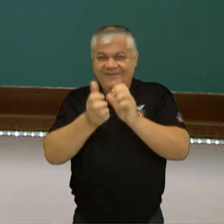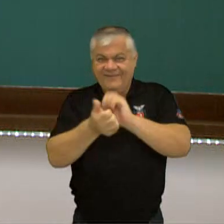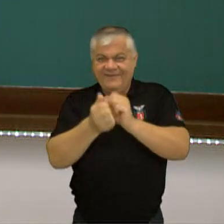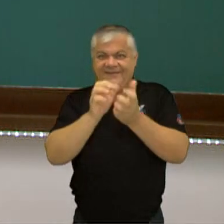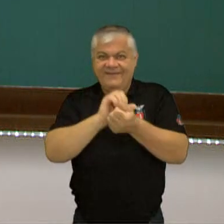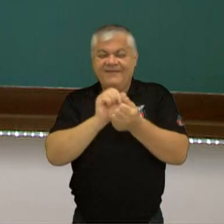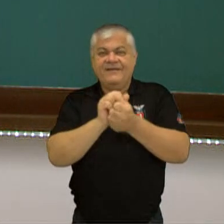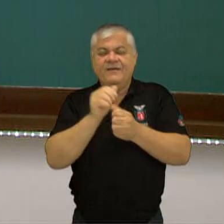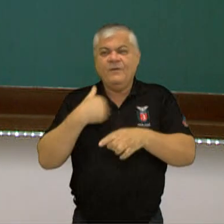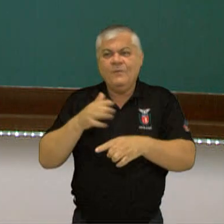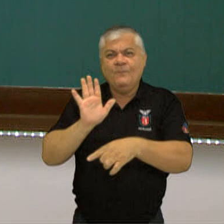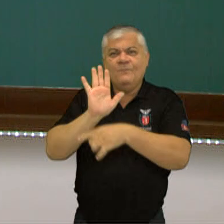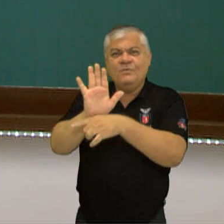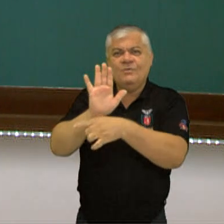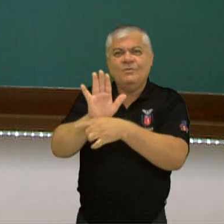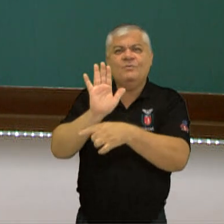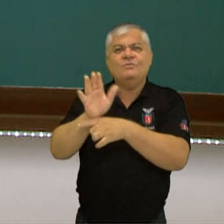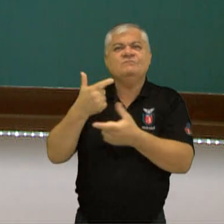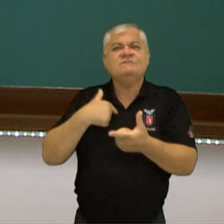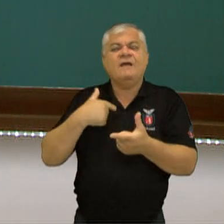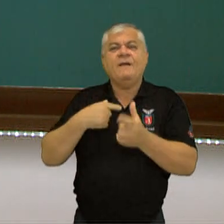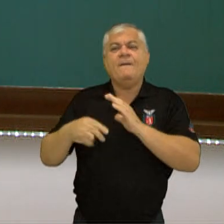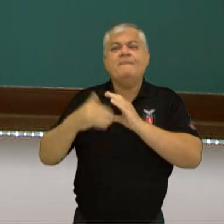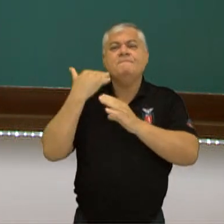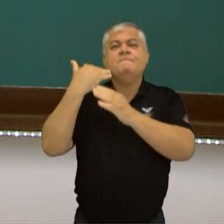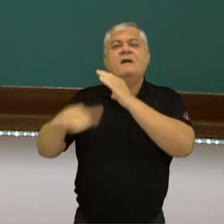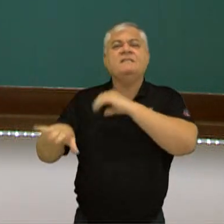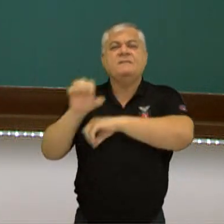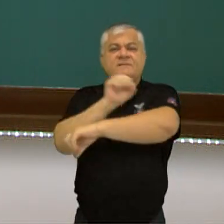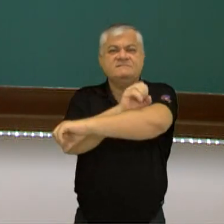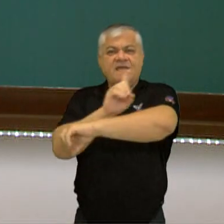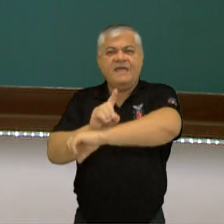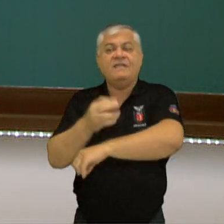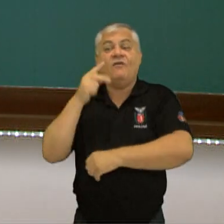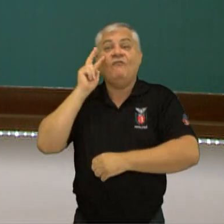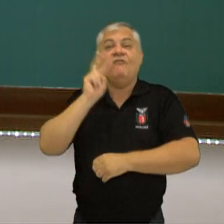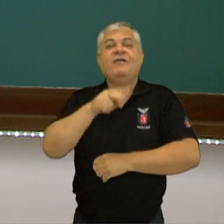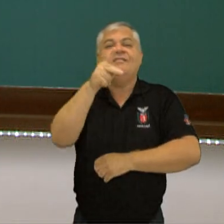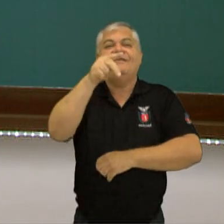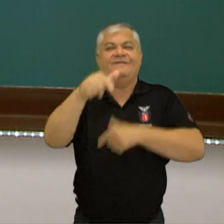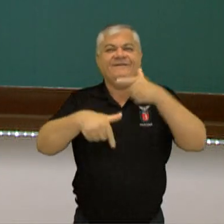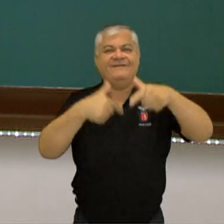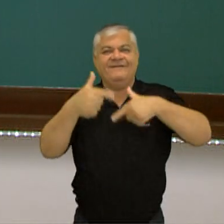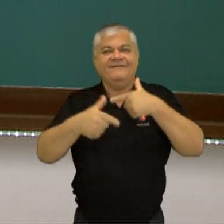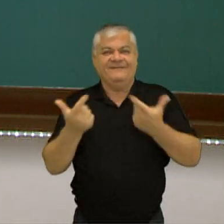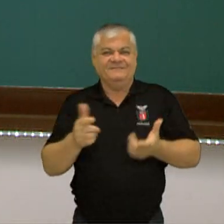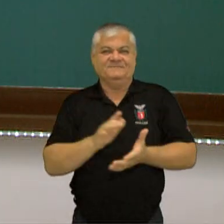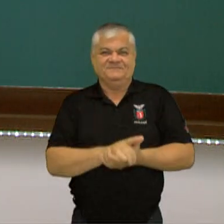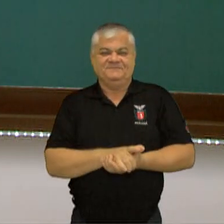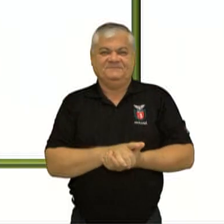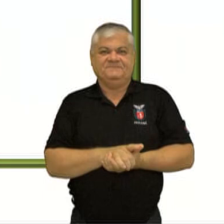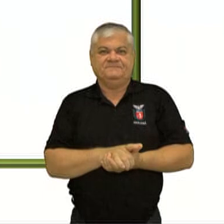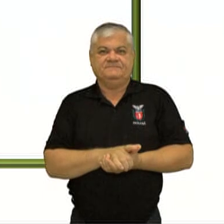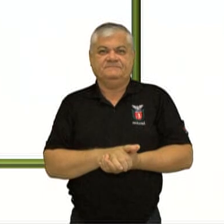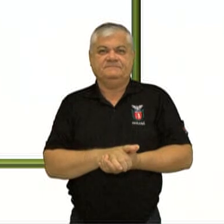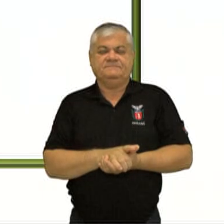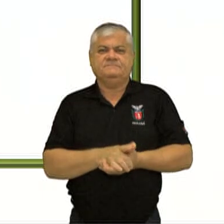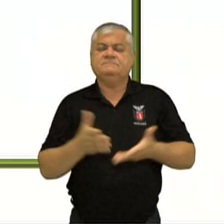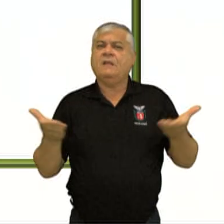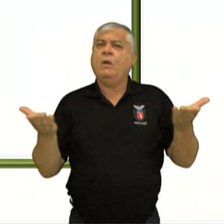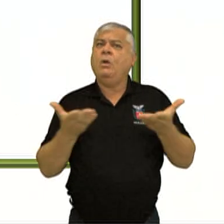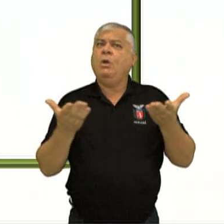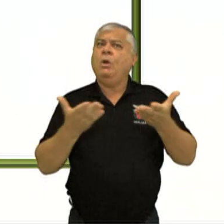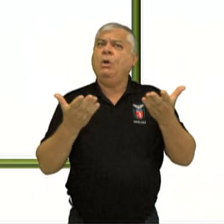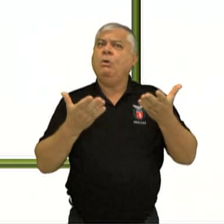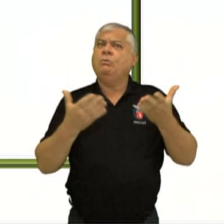as redes sociais e envie para a Secretaria da Educação, porque a gente quer ver, tá? Então, assim, o que vimos na aula de hoje? O que